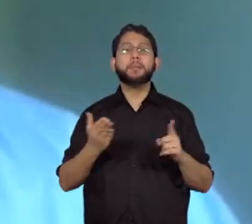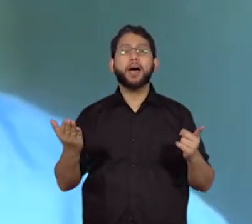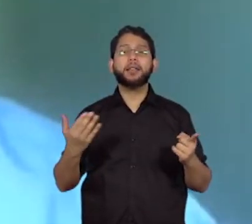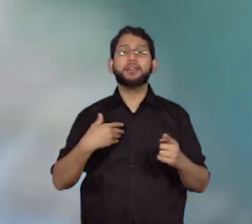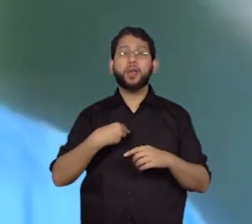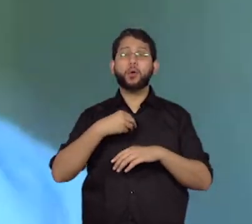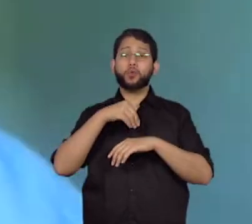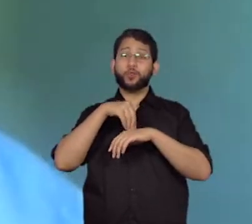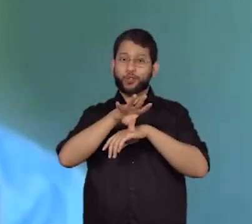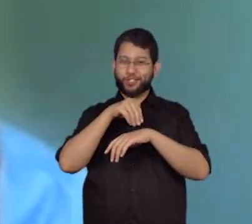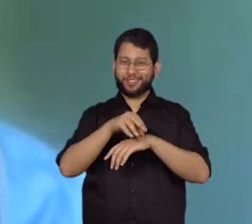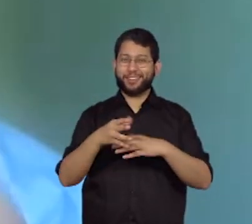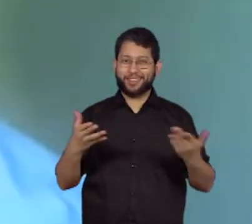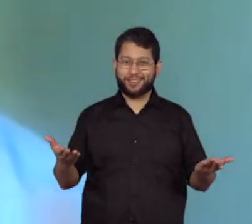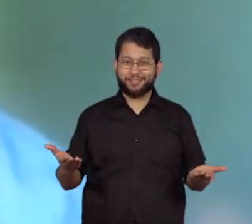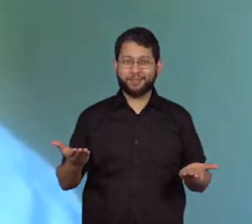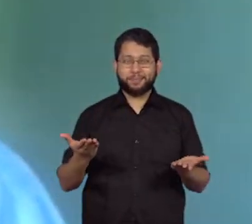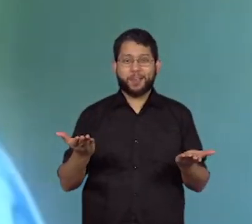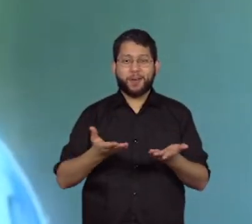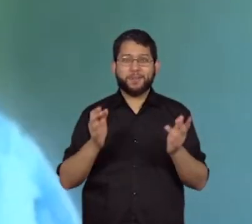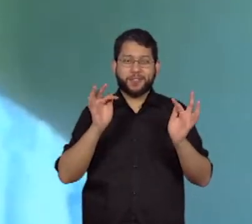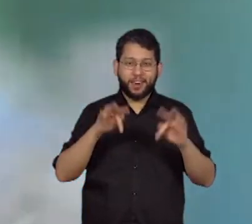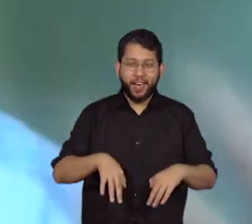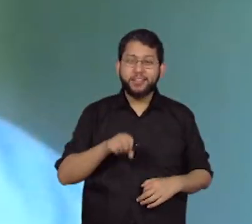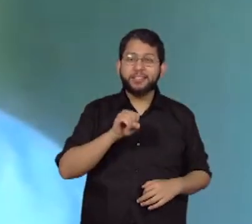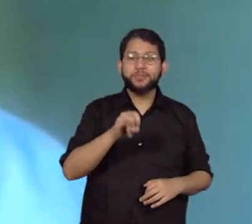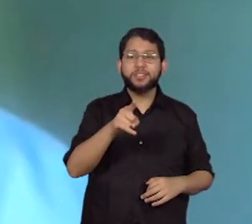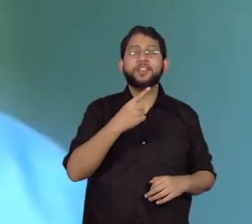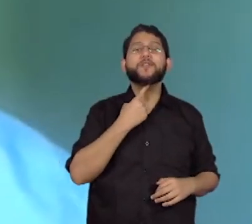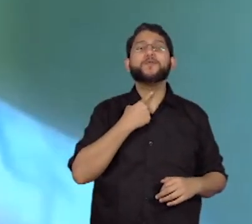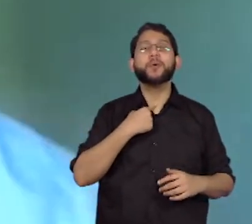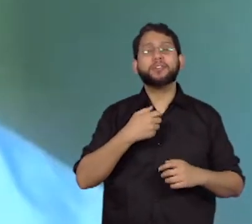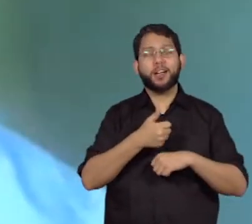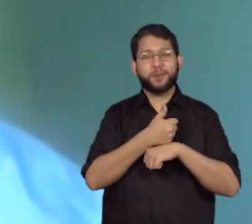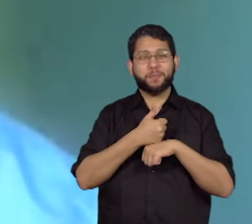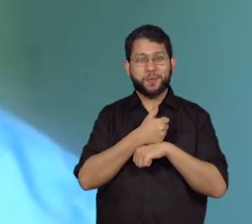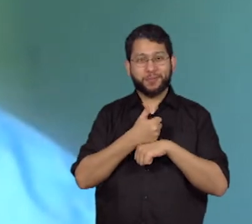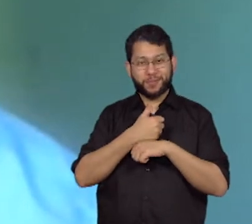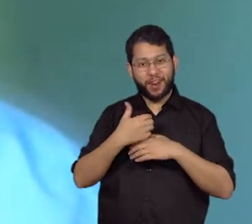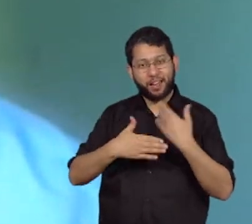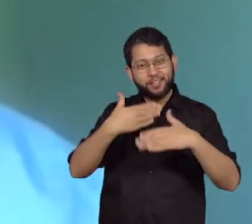minhas dicas finais para encerrar, de quem quiser seguir uma carreira